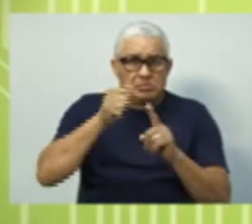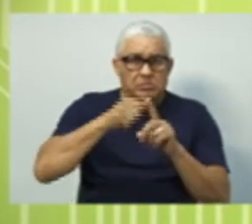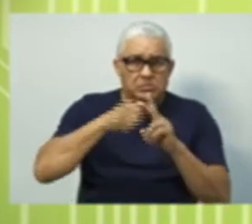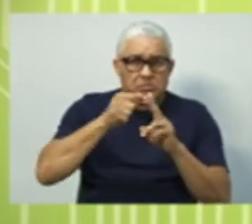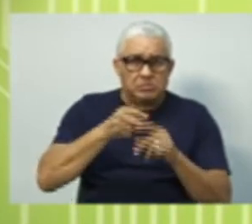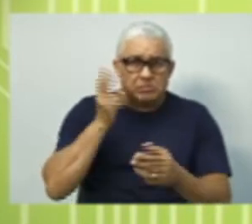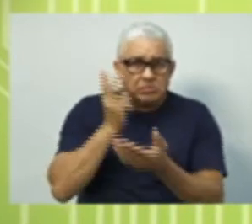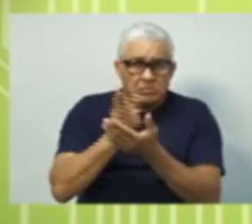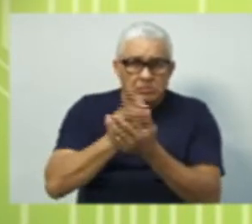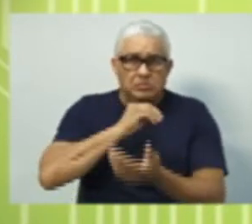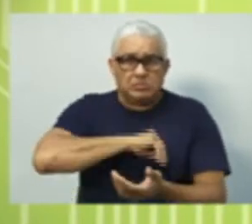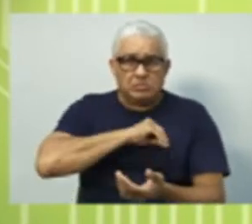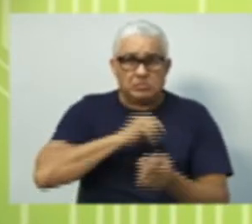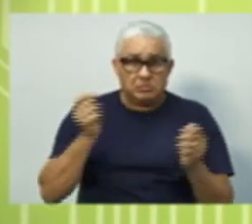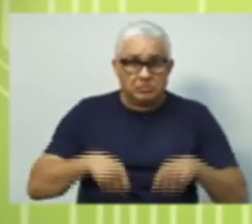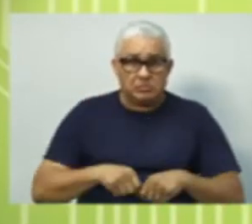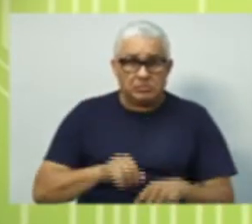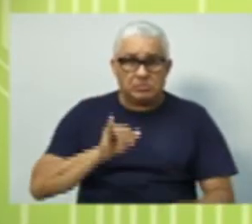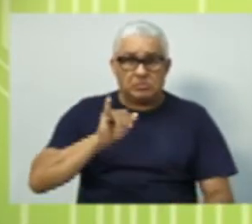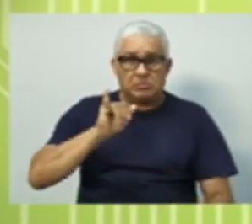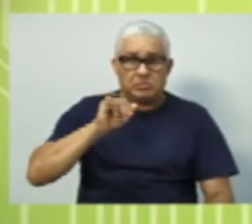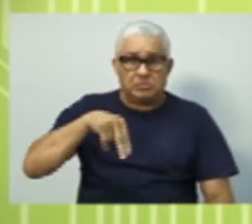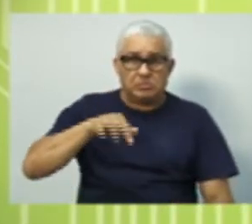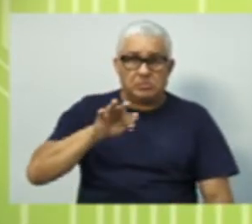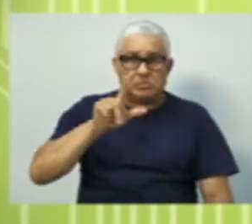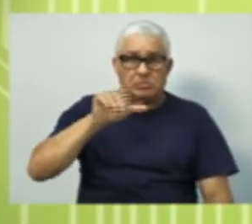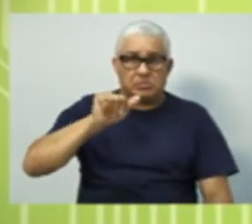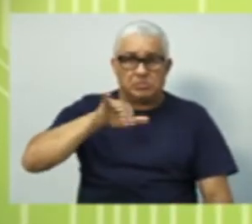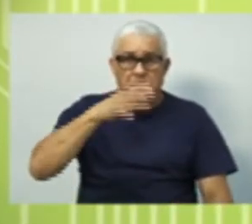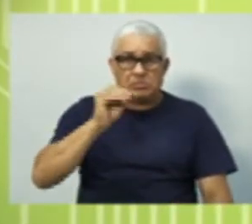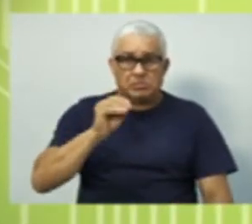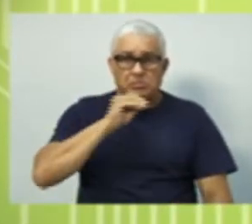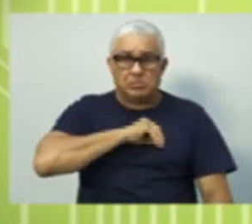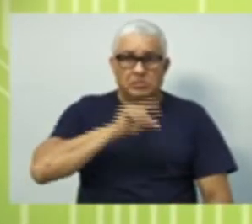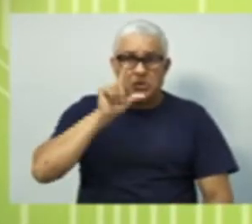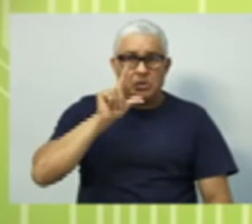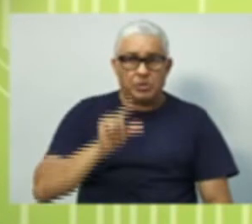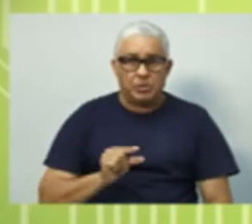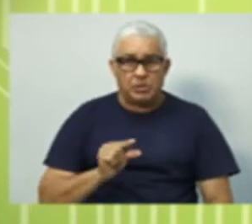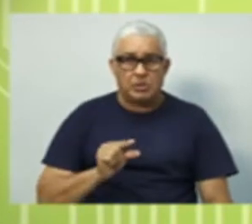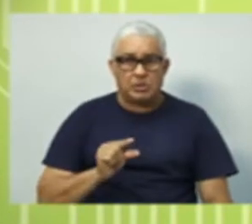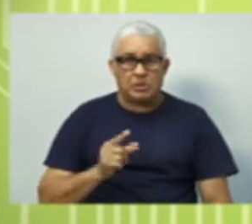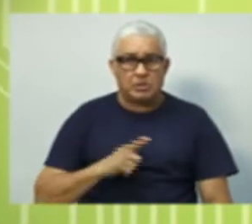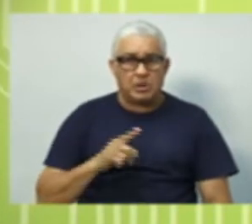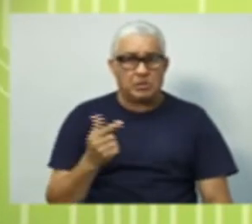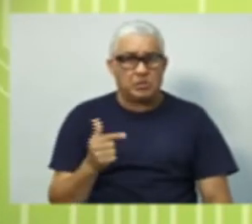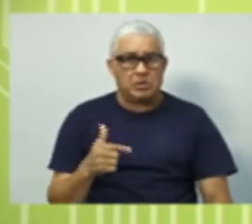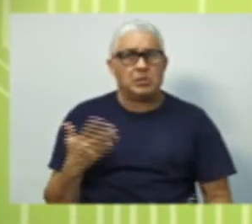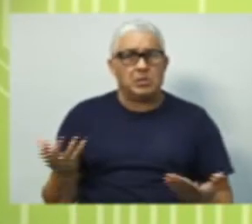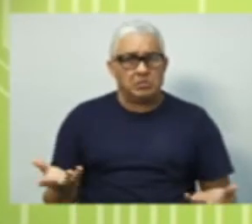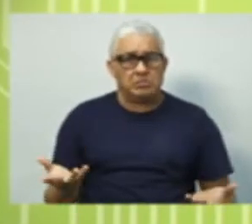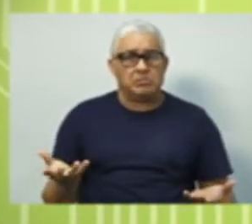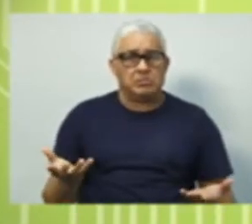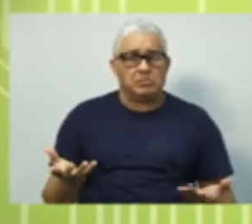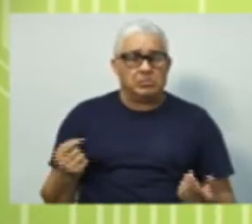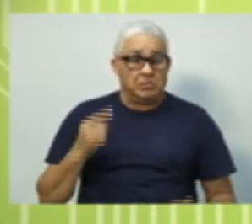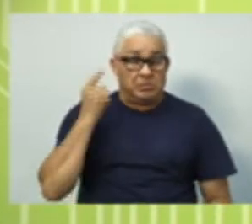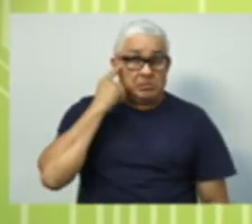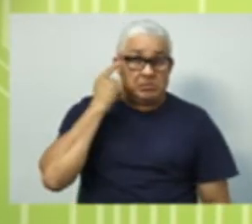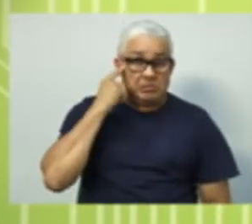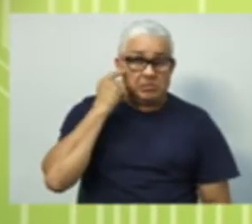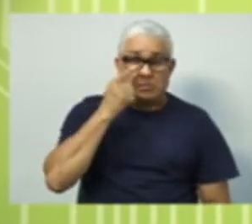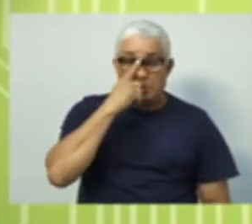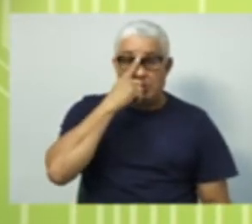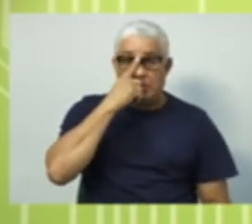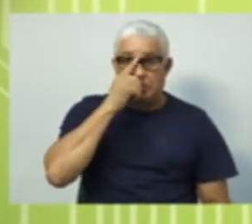um link no último slide que o professor Celso apresentou sobre o orçamento de vendas, é importante as empresas